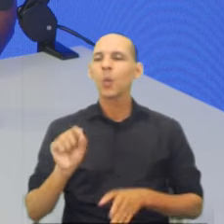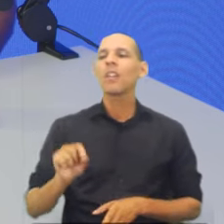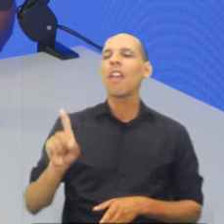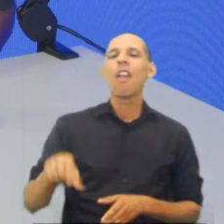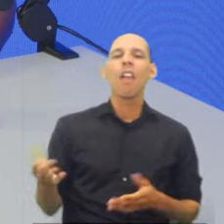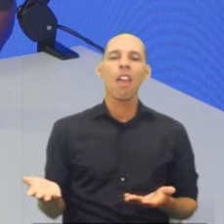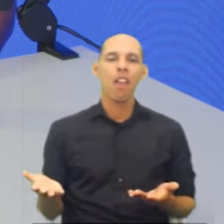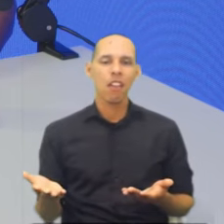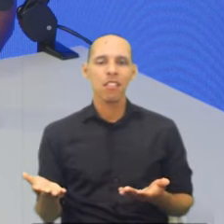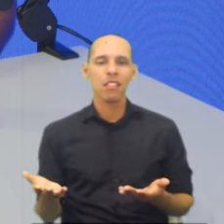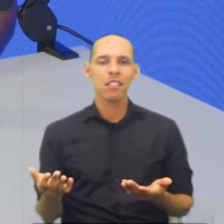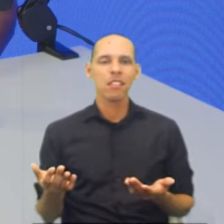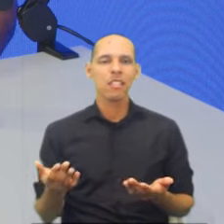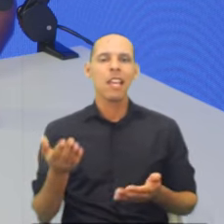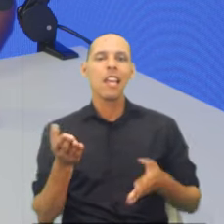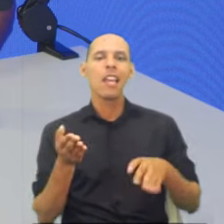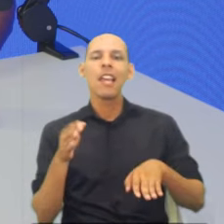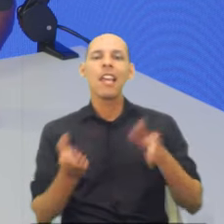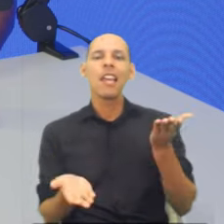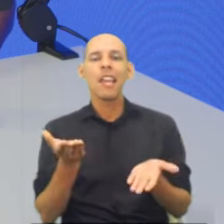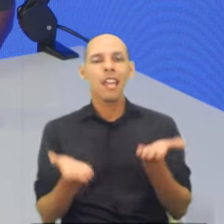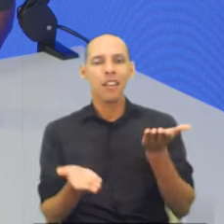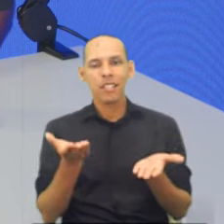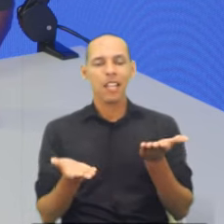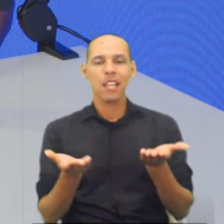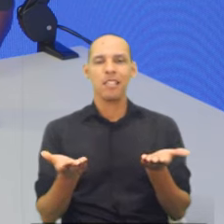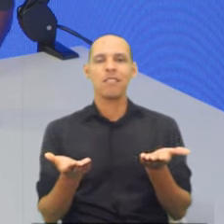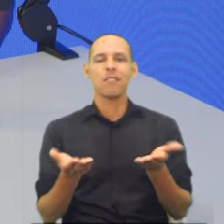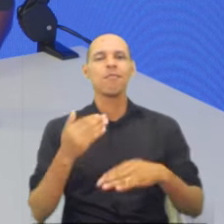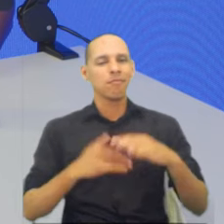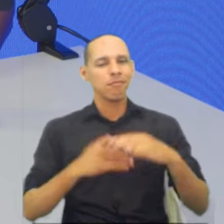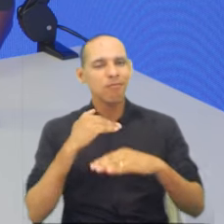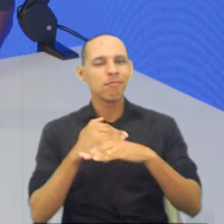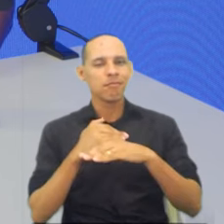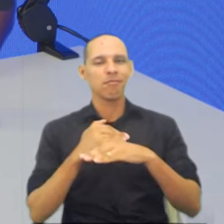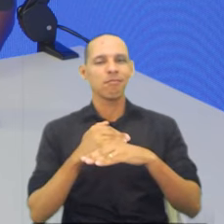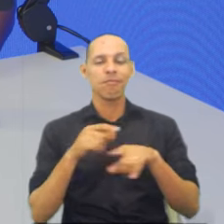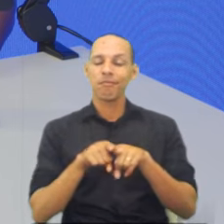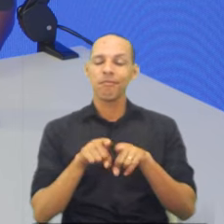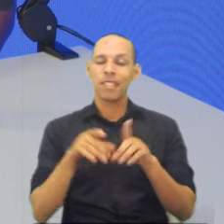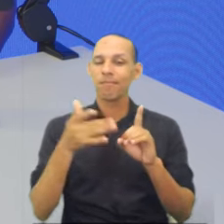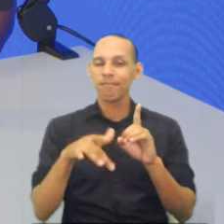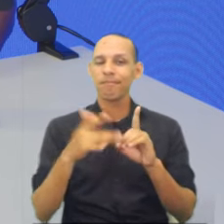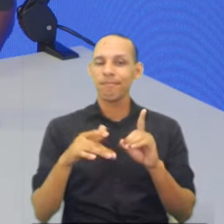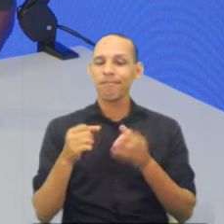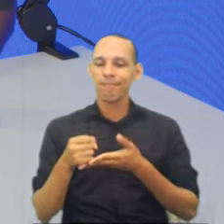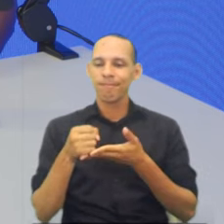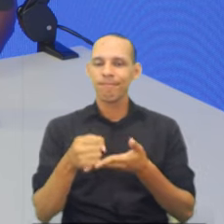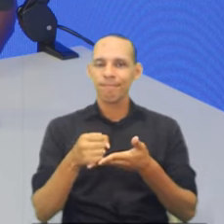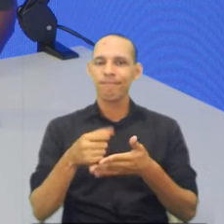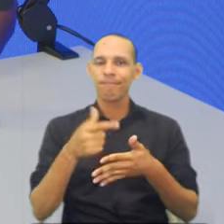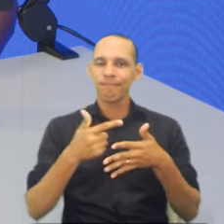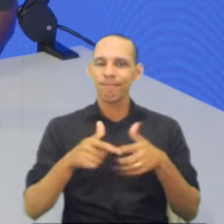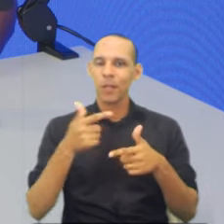acessibilidade da questão de Equidade e das questões que o capacitismo traz né Eh eu falo